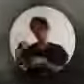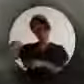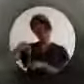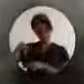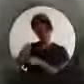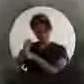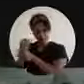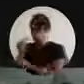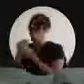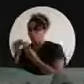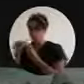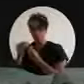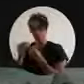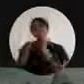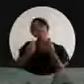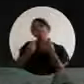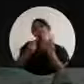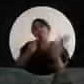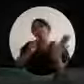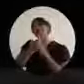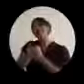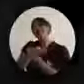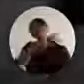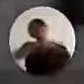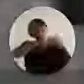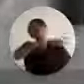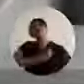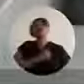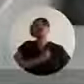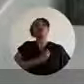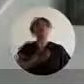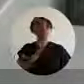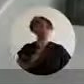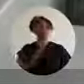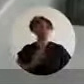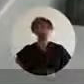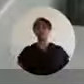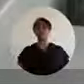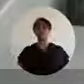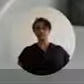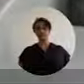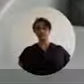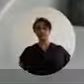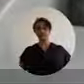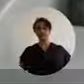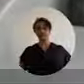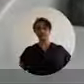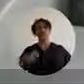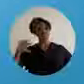não enche barriga, a pergunta que fica é: essa gente toda vai viver de quê?